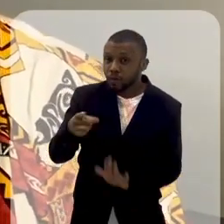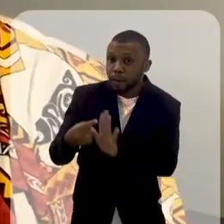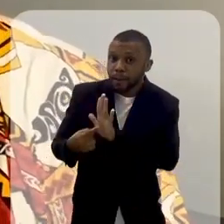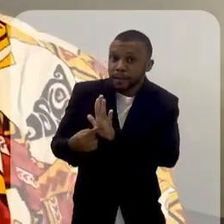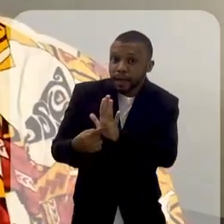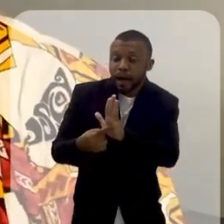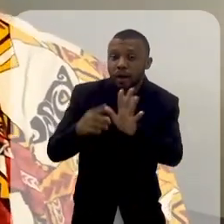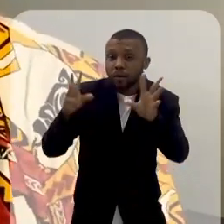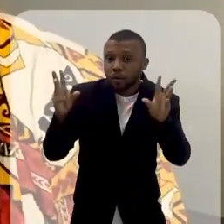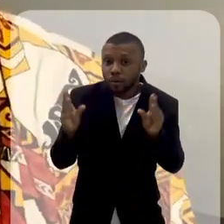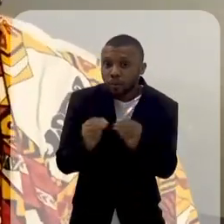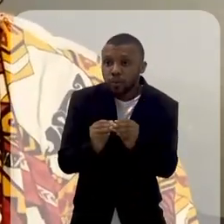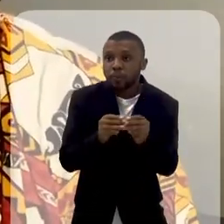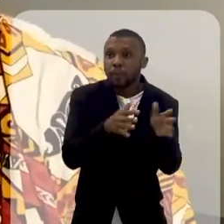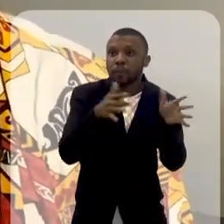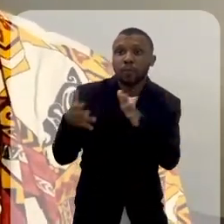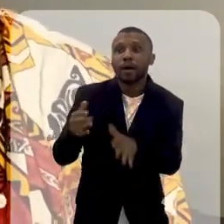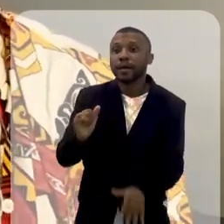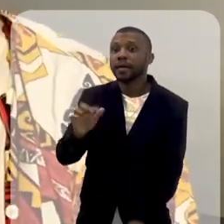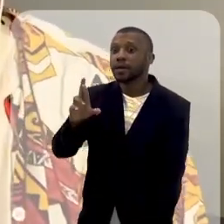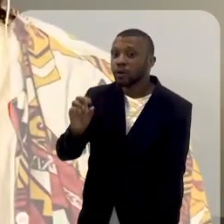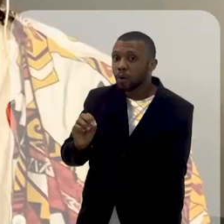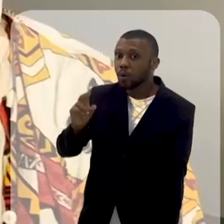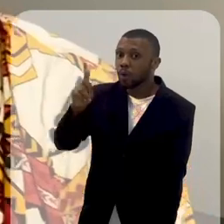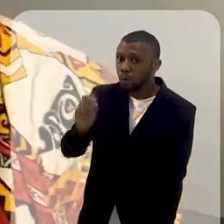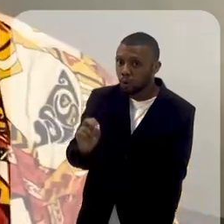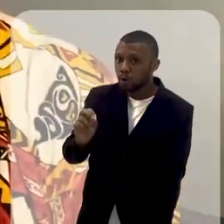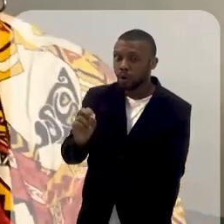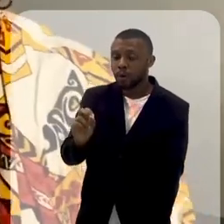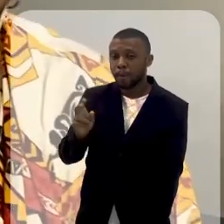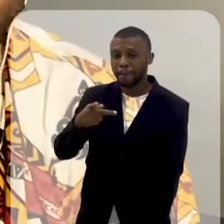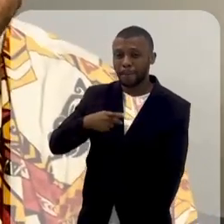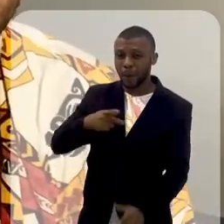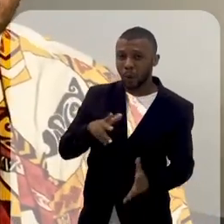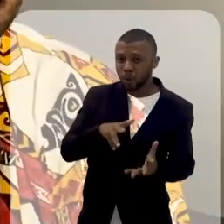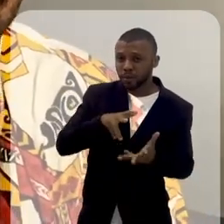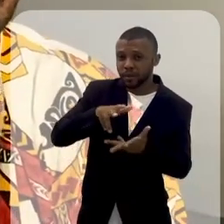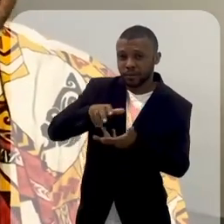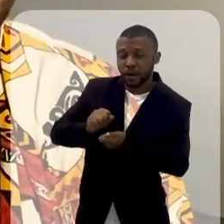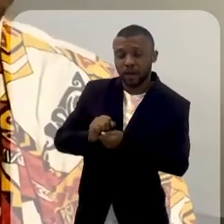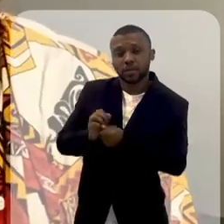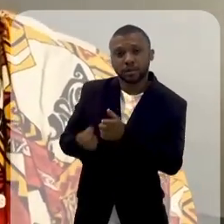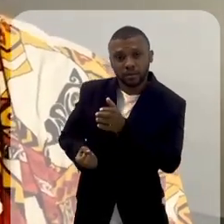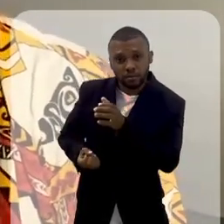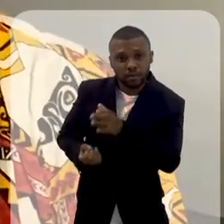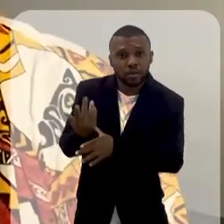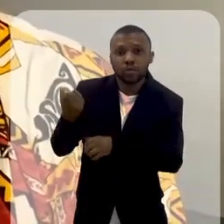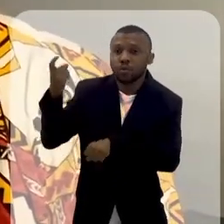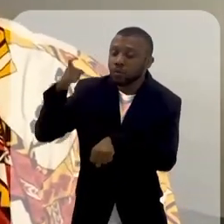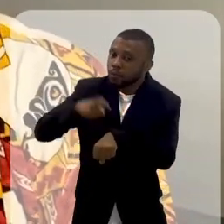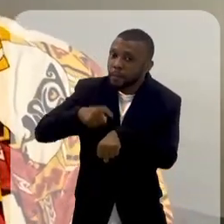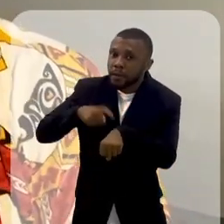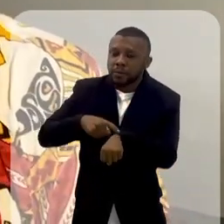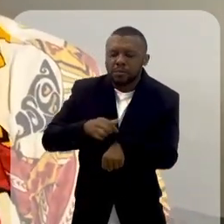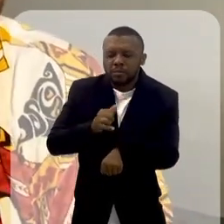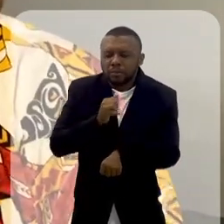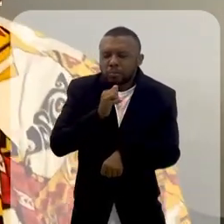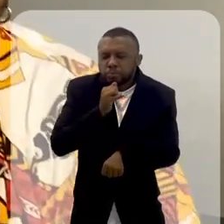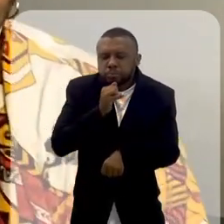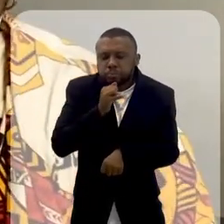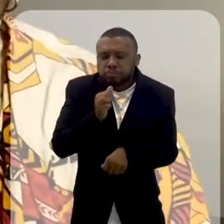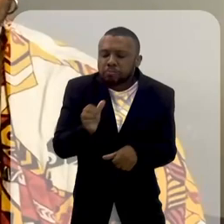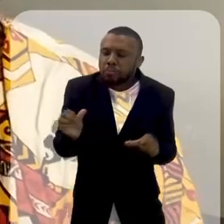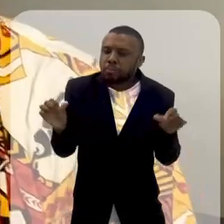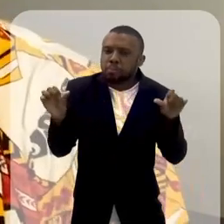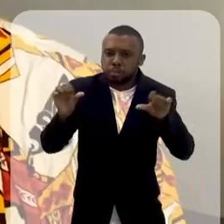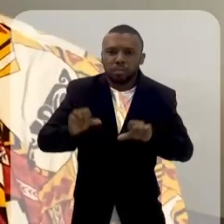vou apresentar um fragmento do Iroko, Meu Universo, que na época não era o Iroko, que eu crio num momento muito